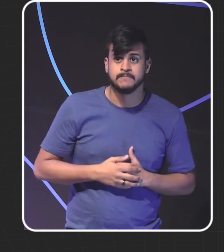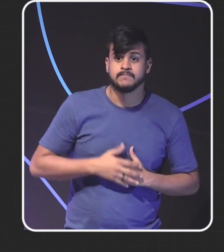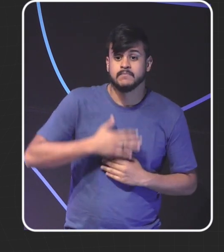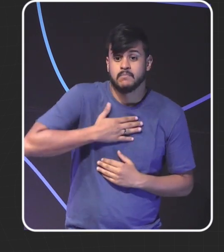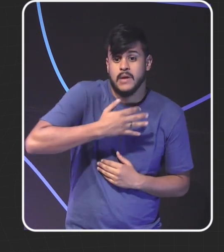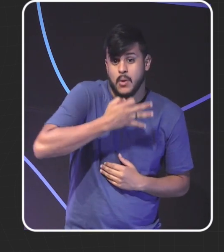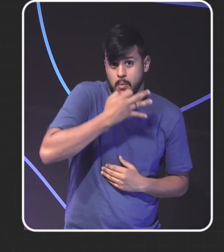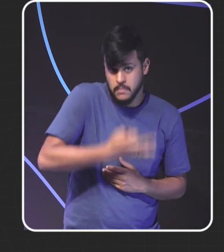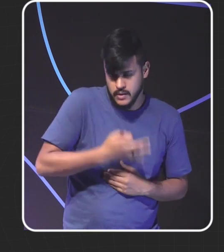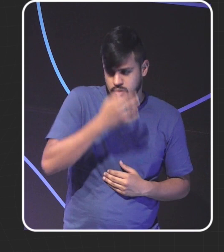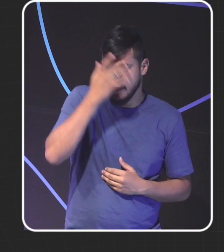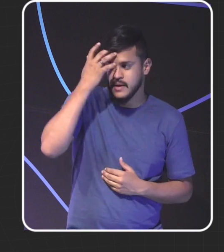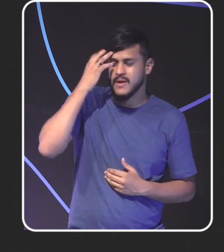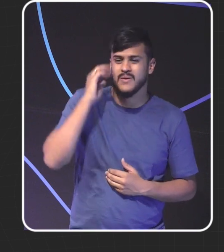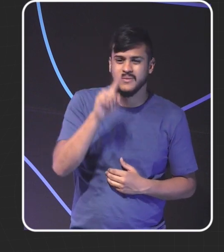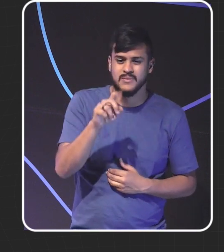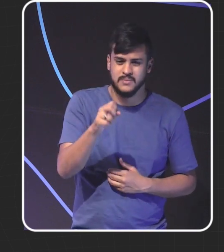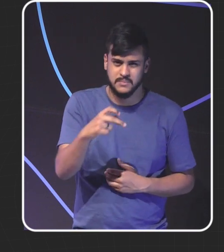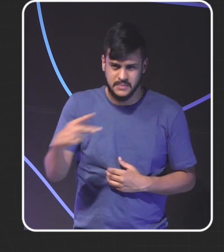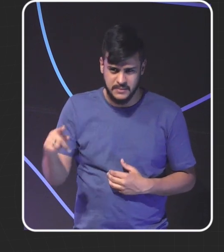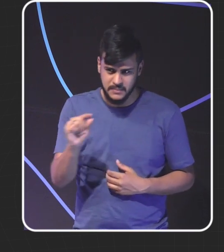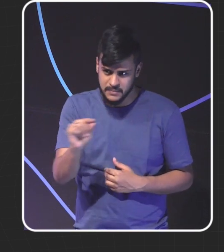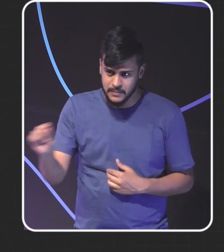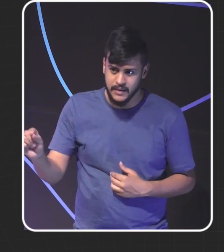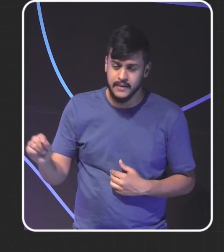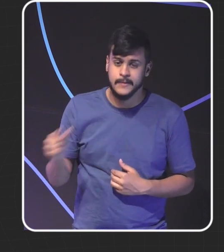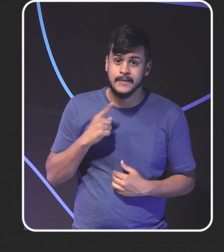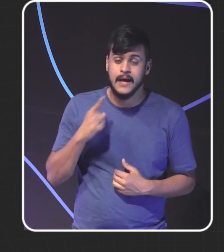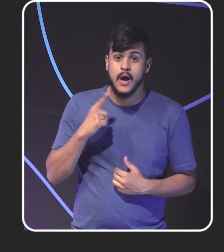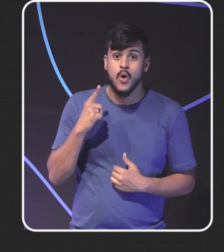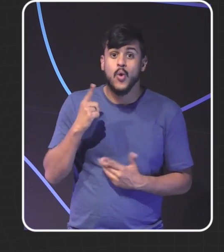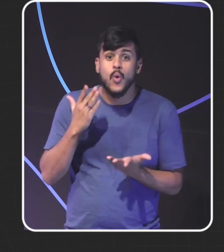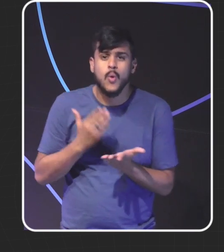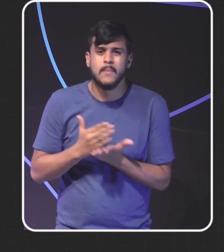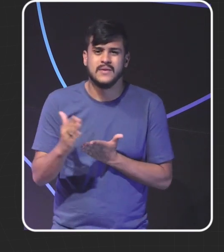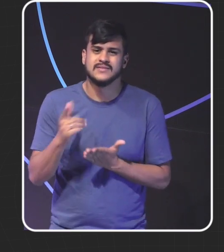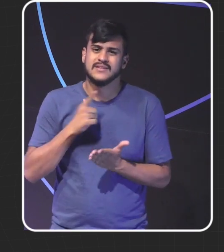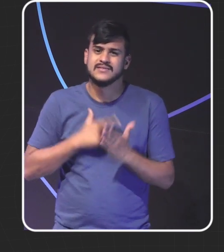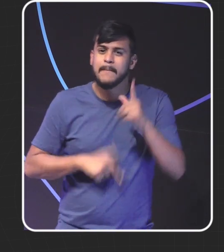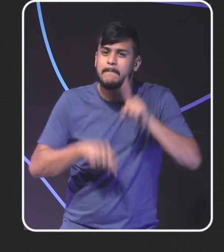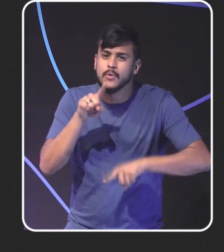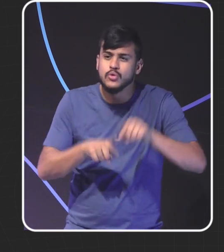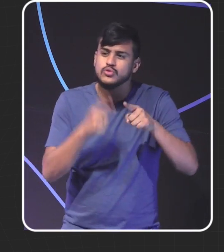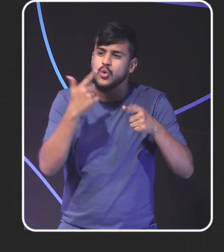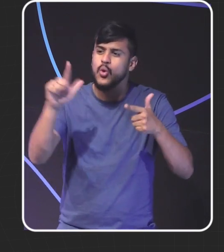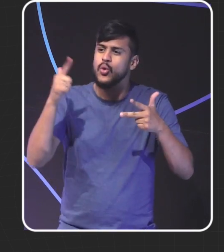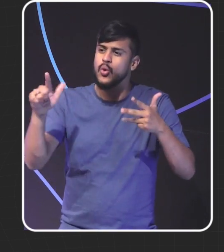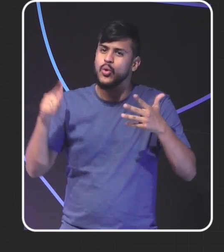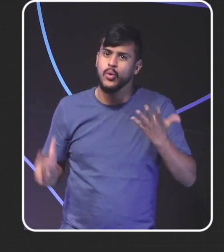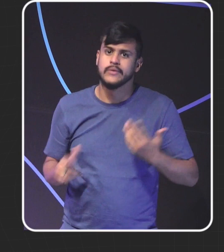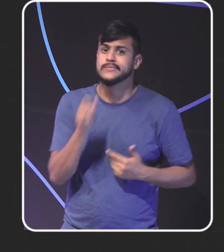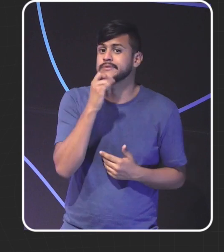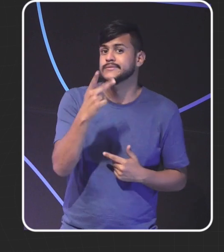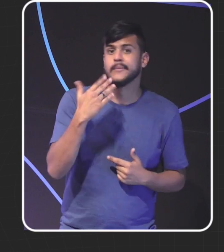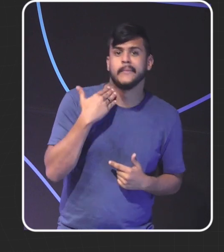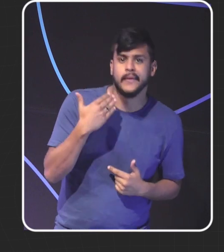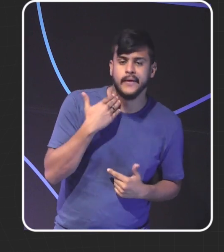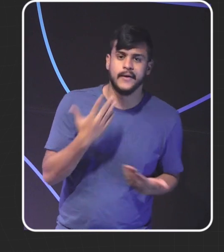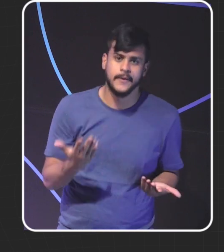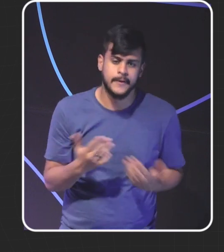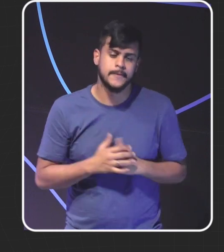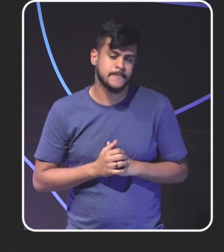como essas aplicações, né, começando a estar nativo em diversos outros produtos, sabe? O do seu banco, né,